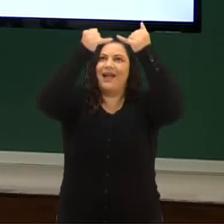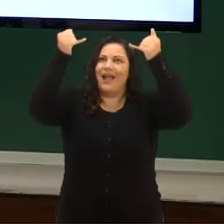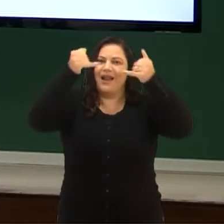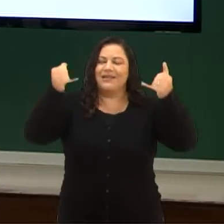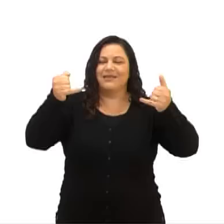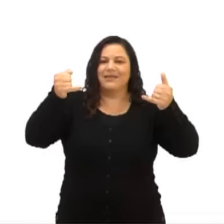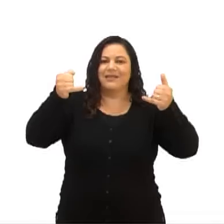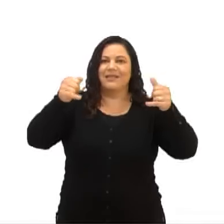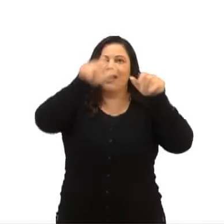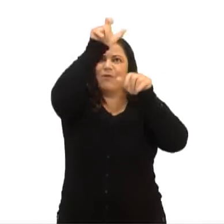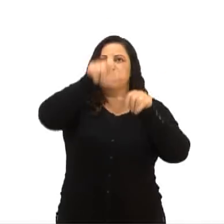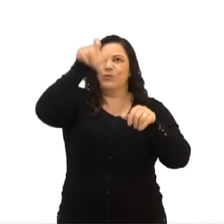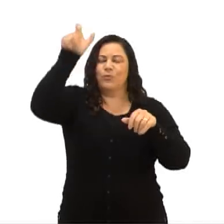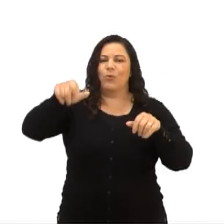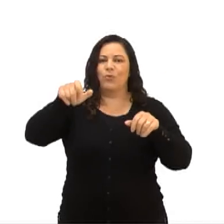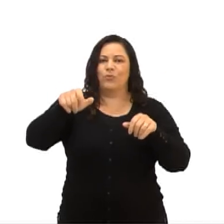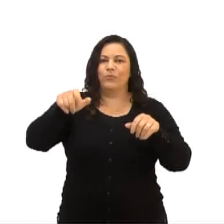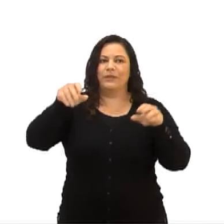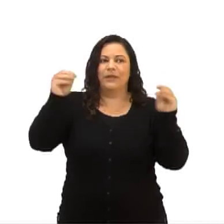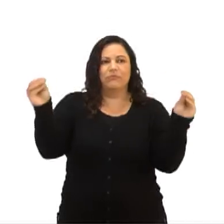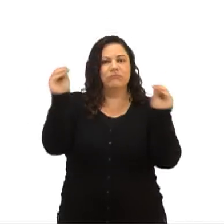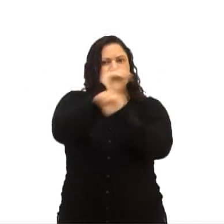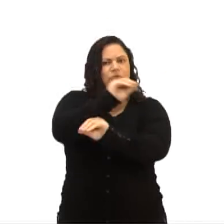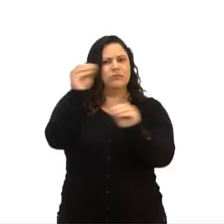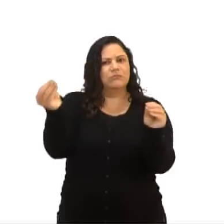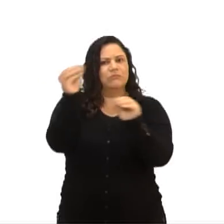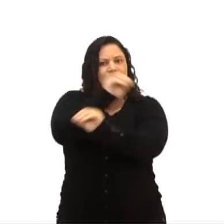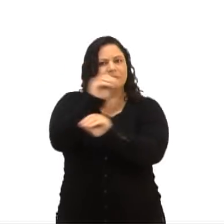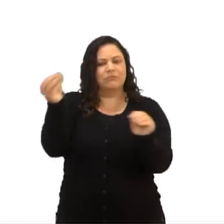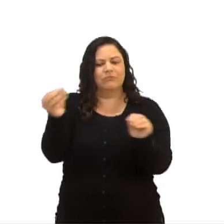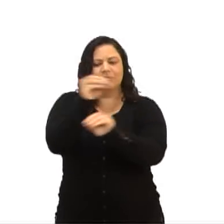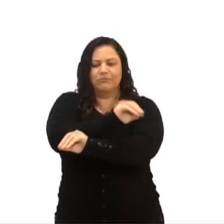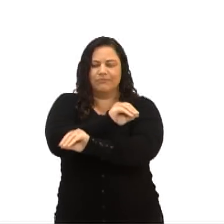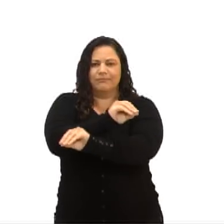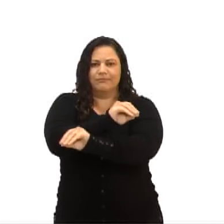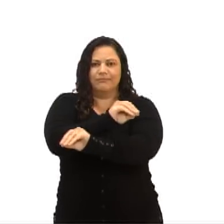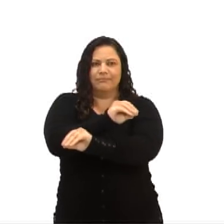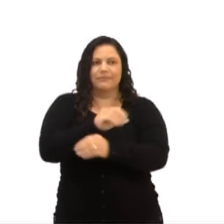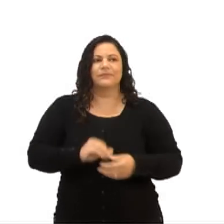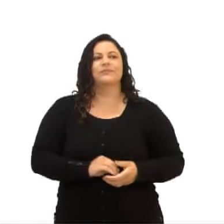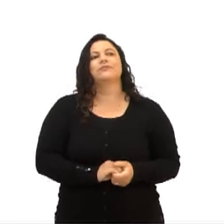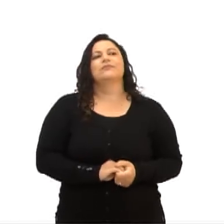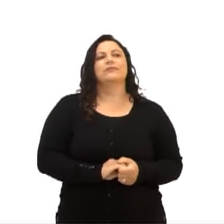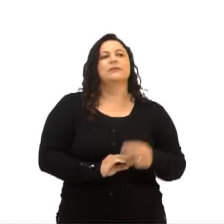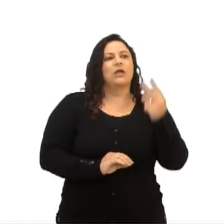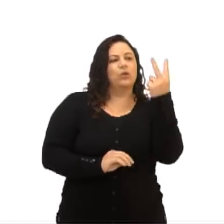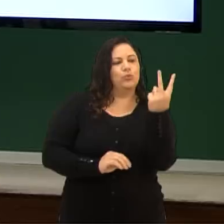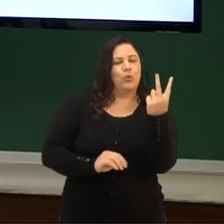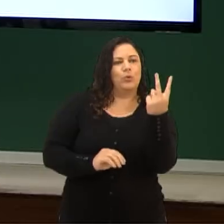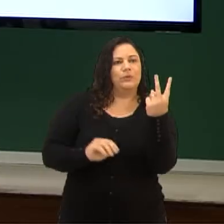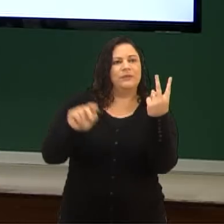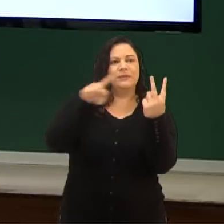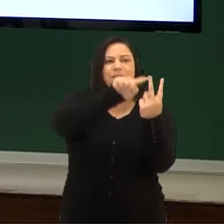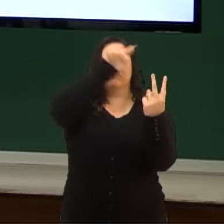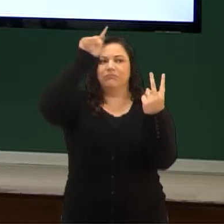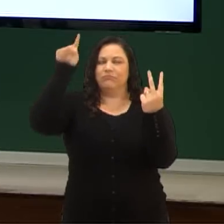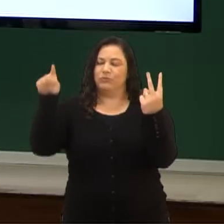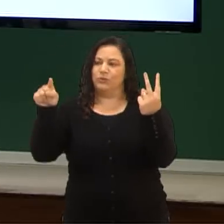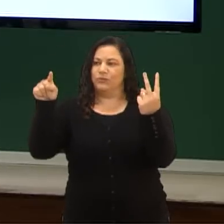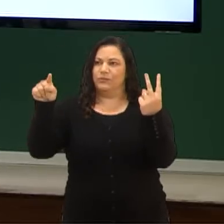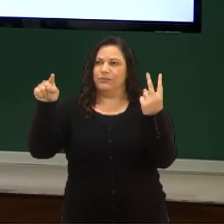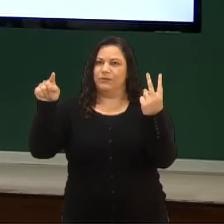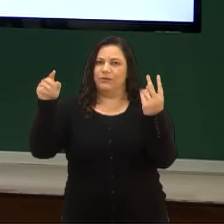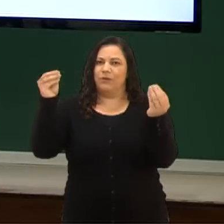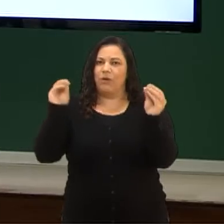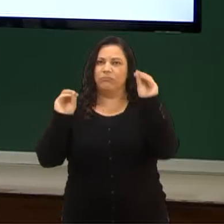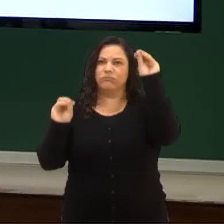linha 2 menos 2 vira a coluna 2 menos 2. A linha 5 e 3 vira a coluna 5 e 3. Bem